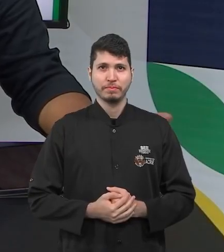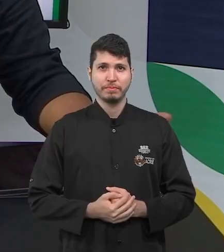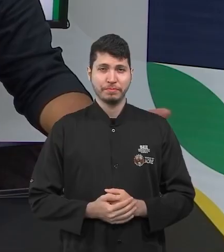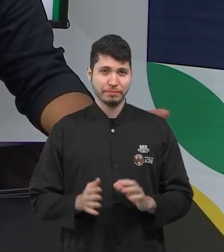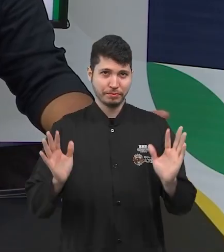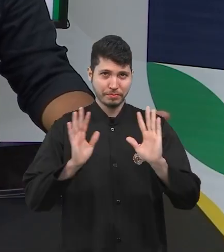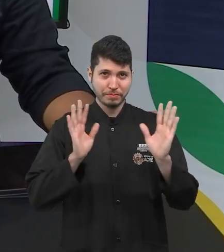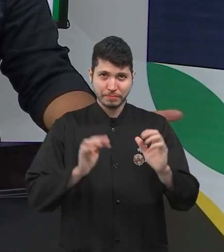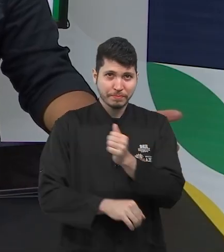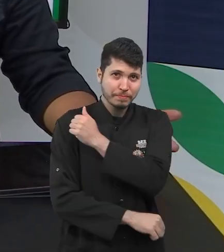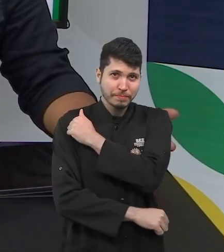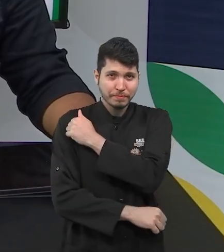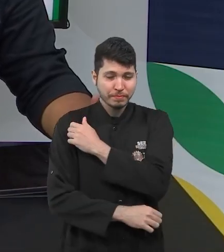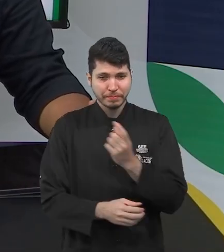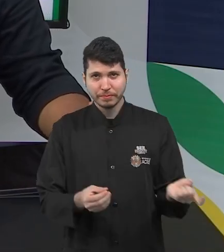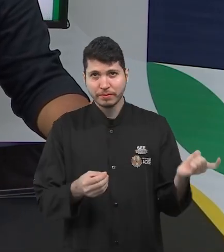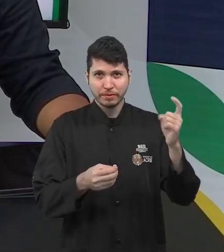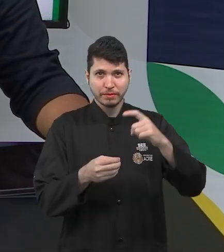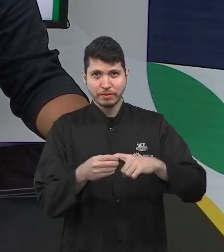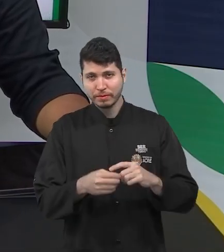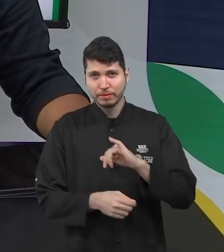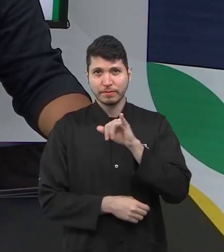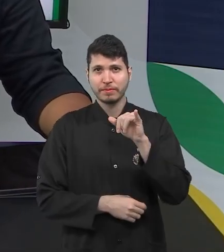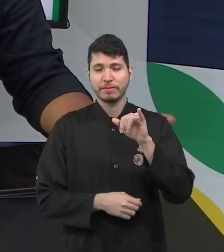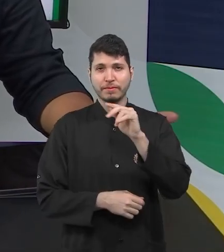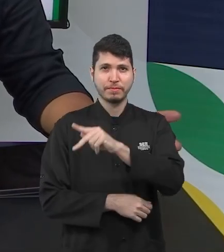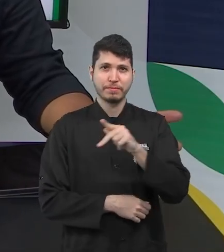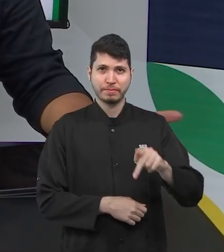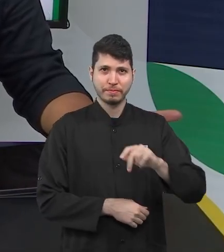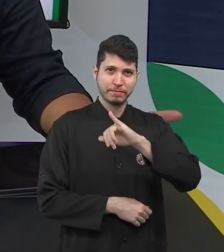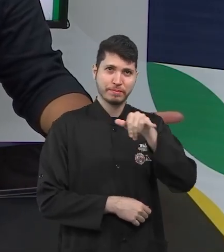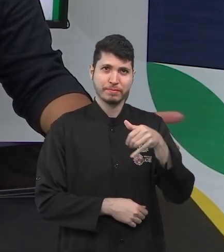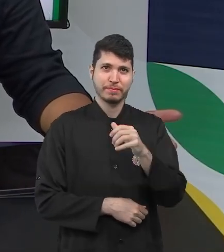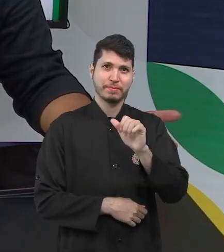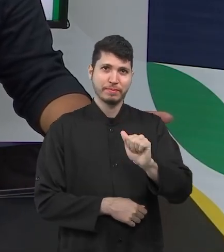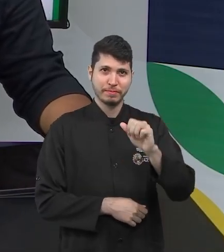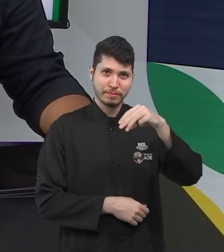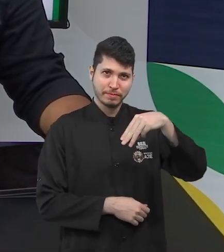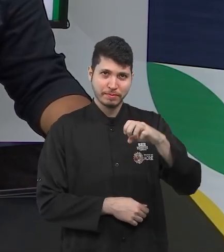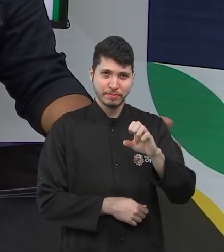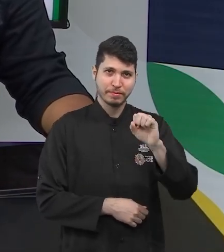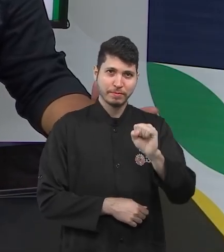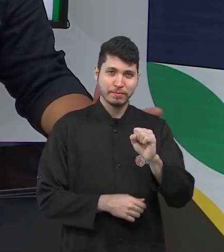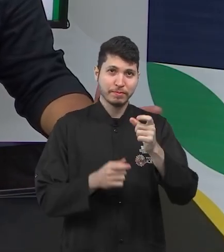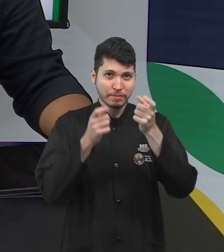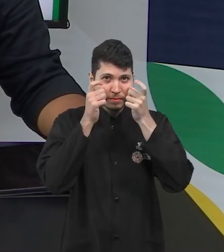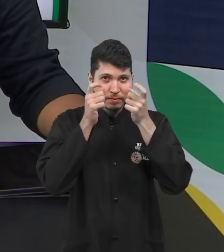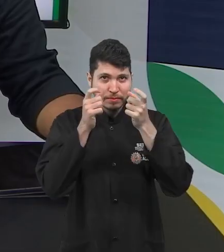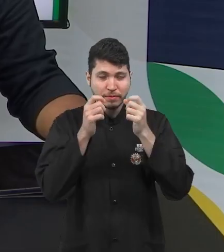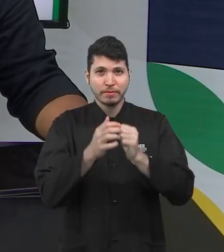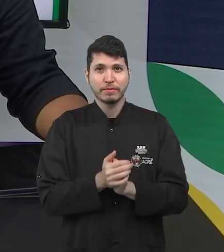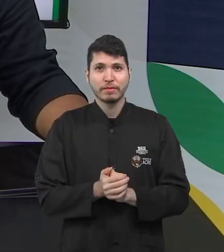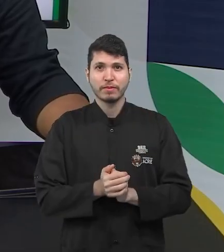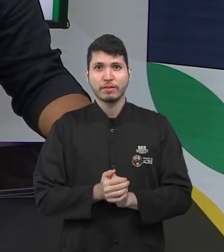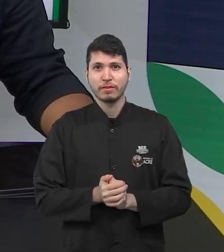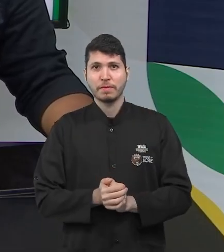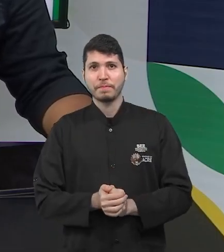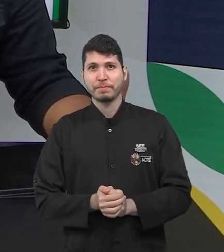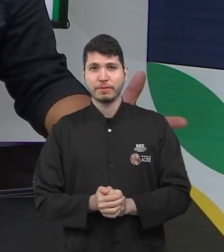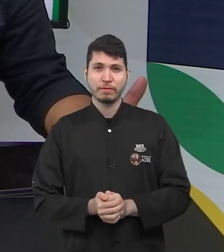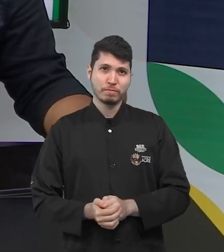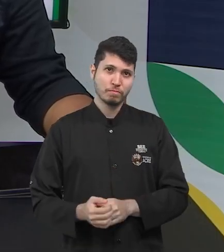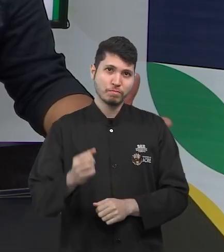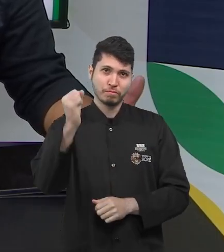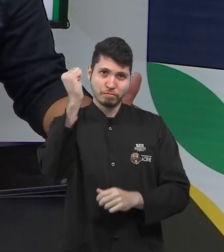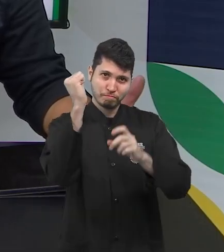Olá, estudante! Estamos de volta, professor James Barbosa. Fiquem atentos agora que a gente vai fazer uma abordagem com função polinomial do segundo grau de